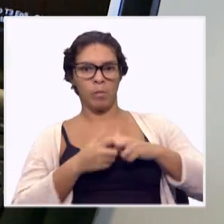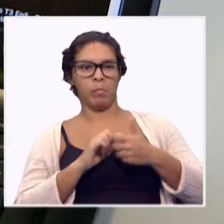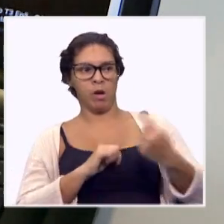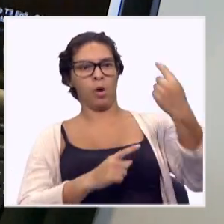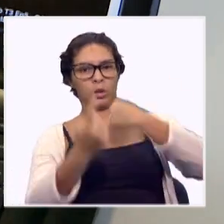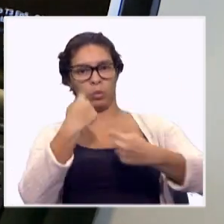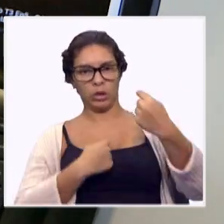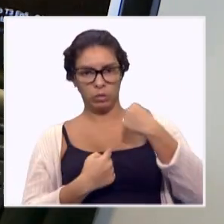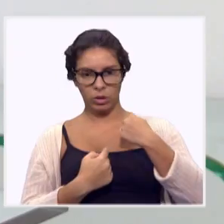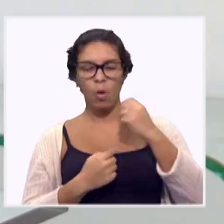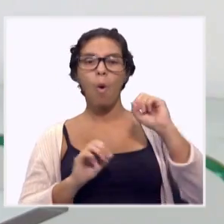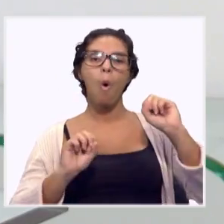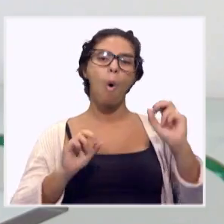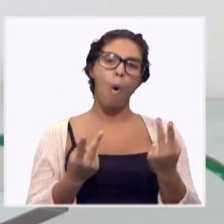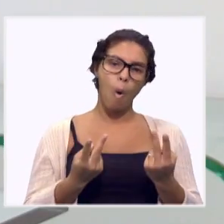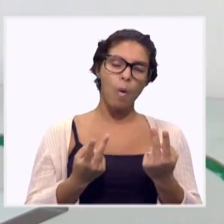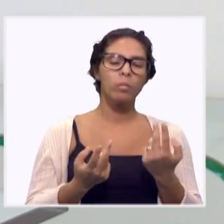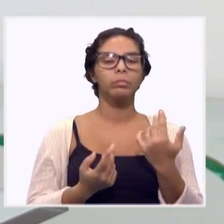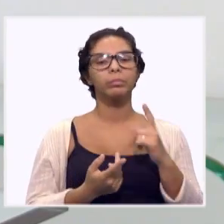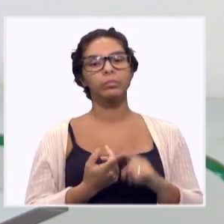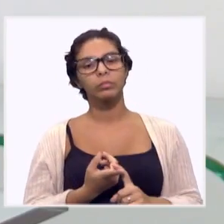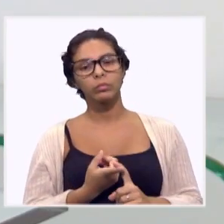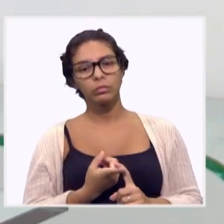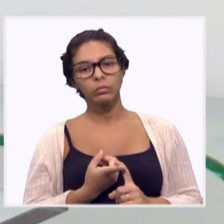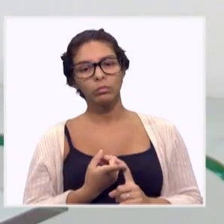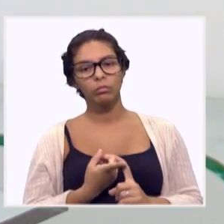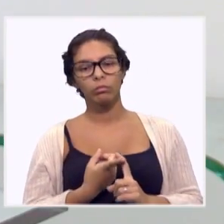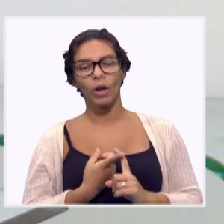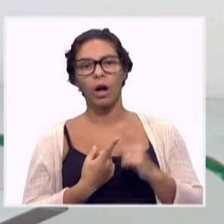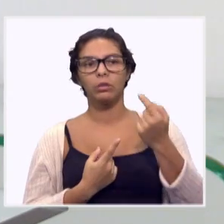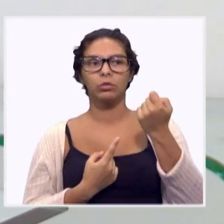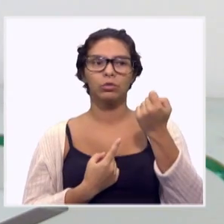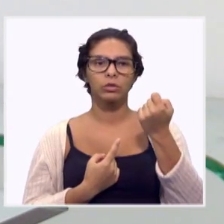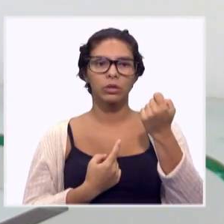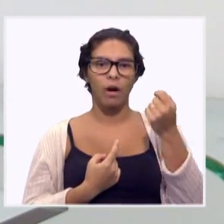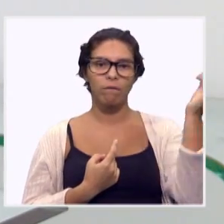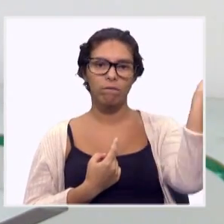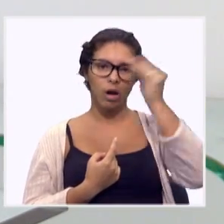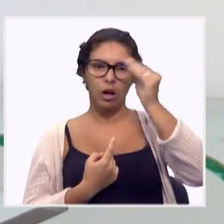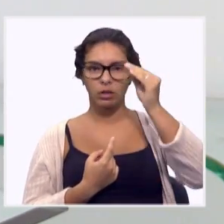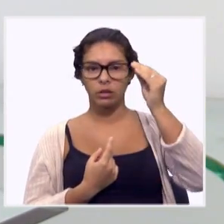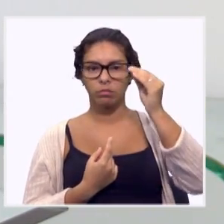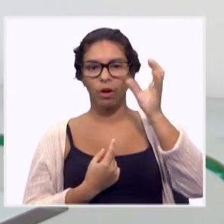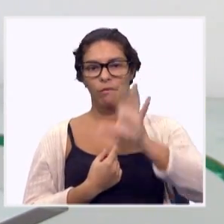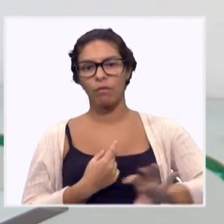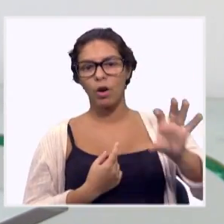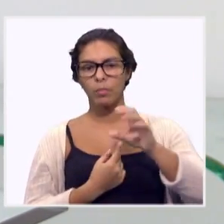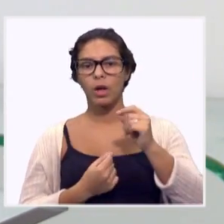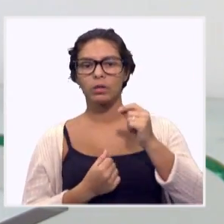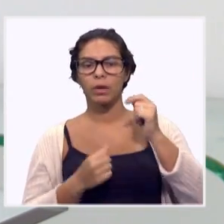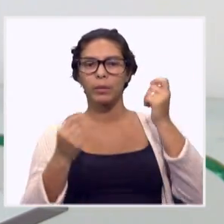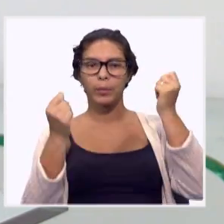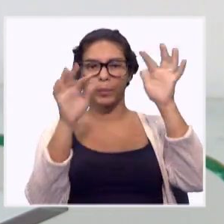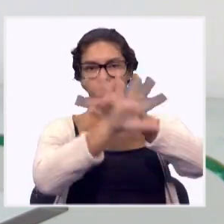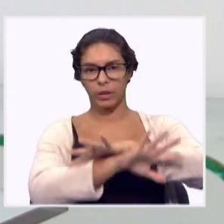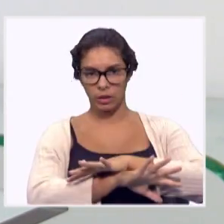problemas, ou então utiliza mecanismos até de inteligência artificial para procurar, e aí é